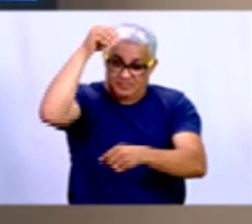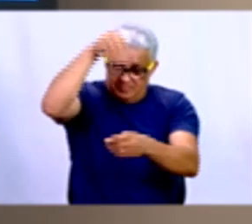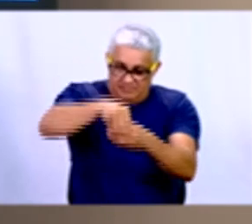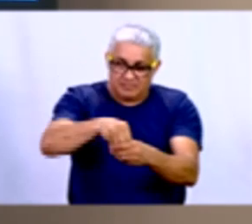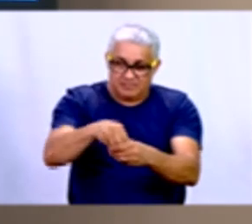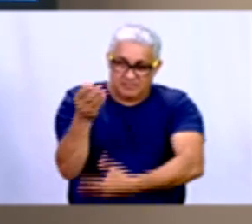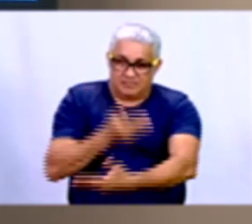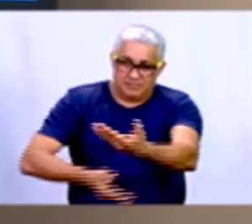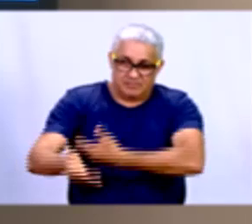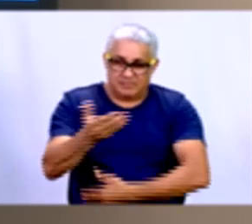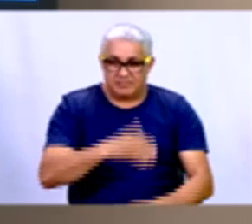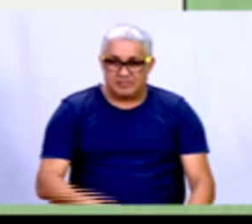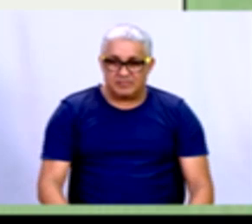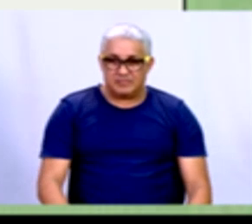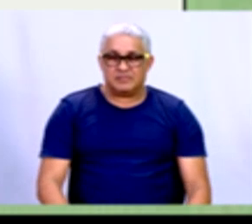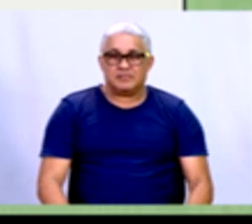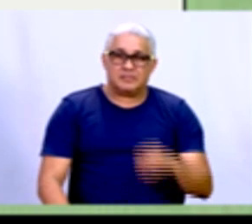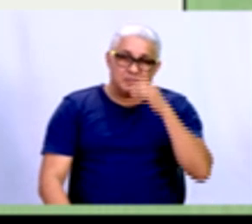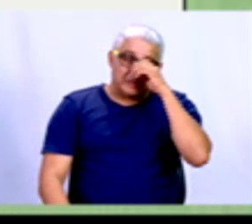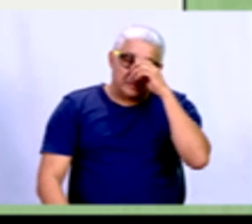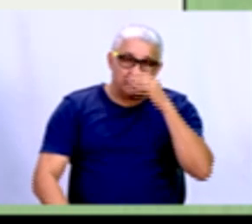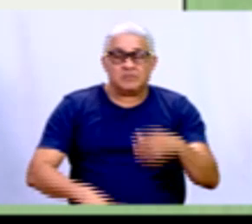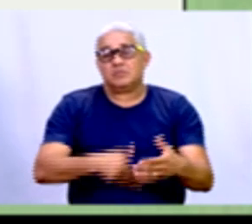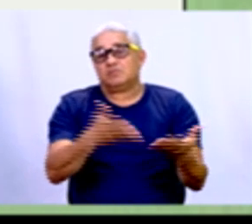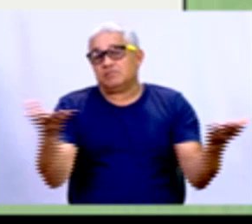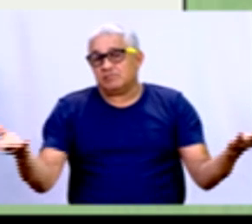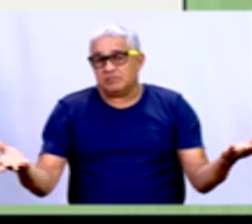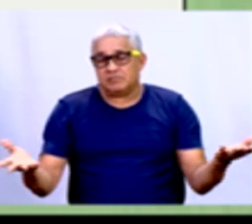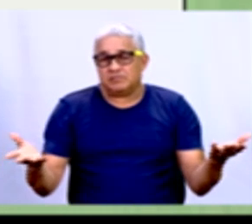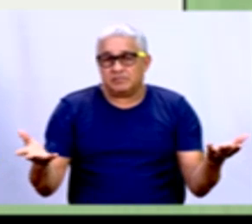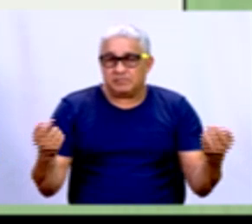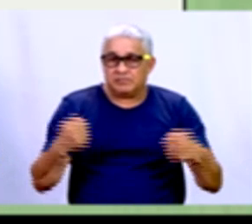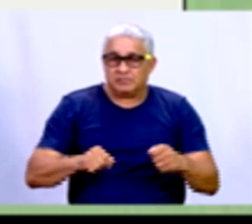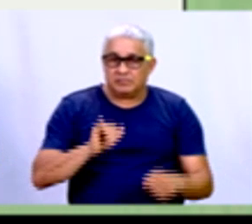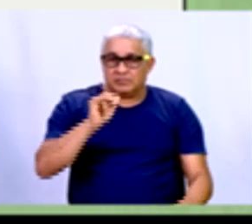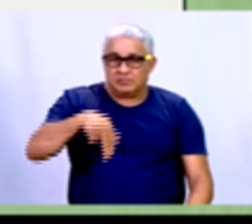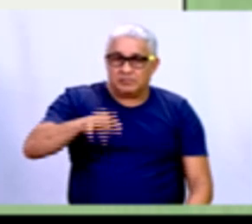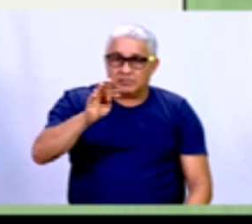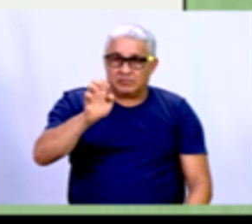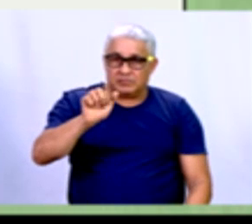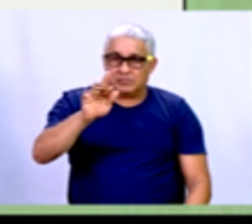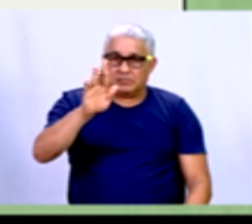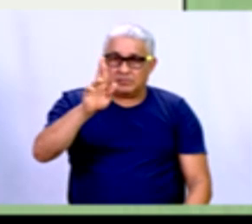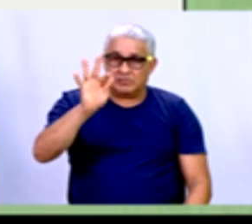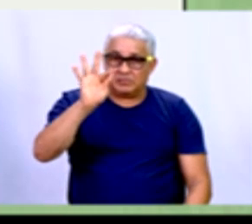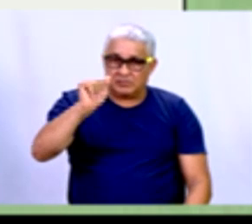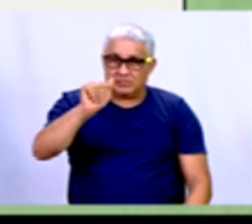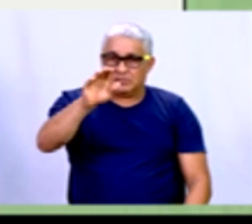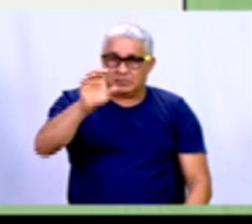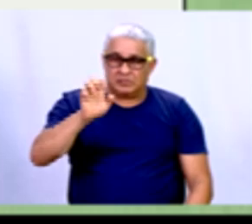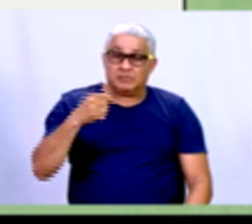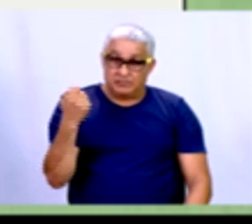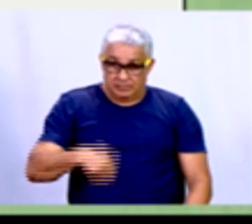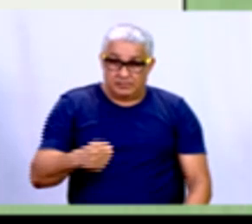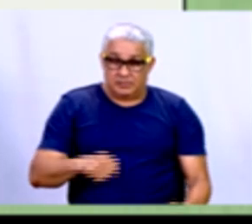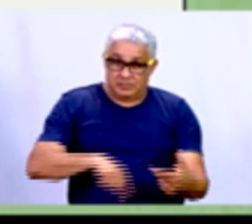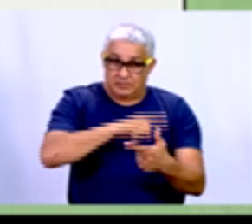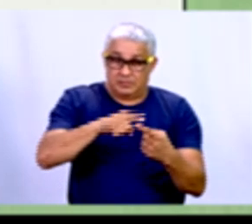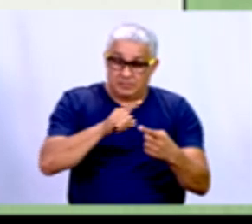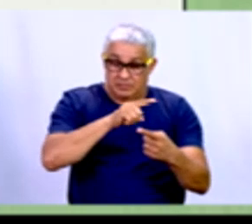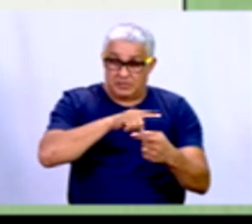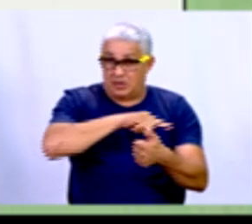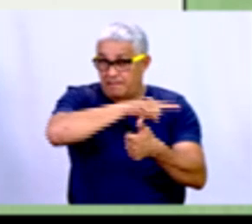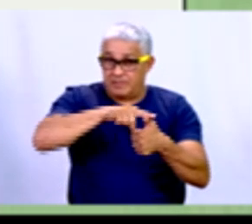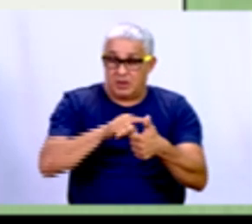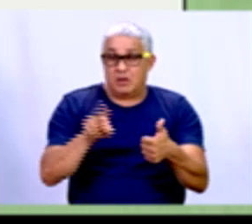tá? E quais são os requisitos de uma interface? A interface ela precisa ser útil. Ela precisa